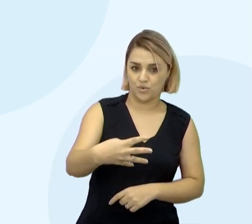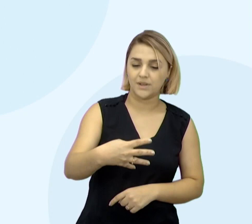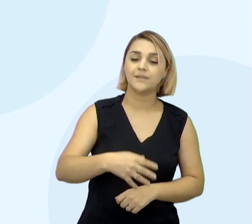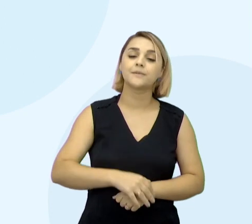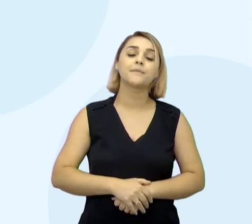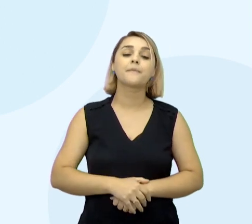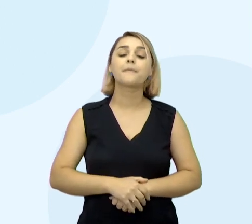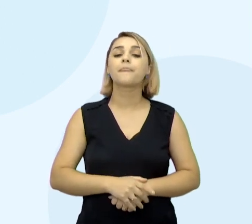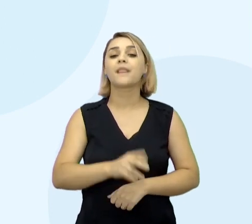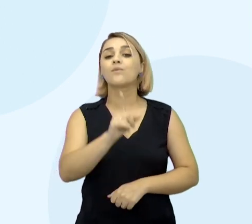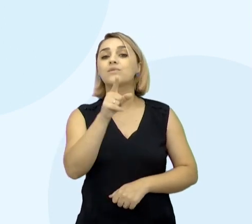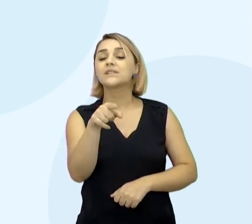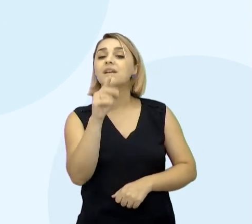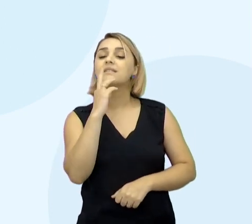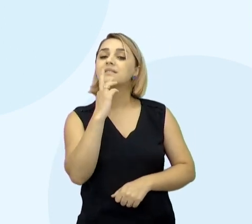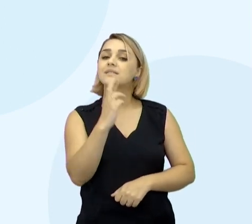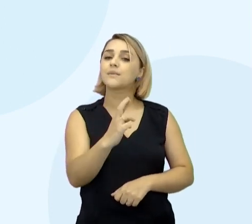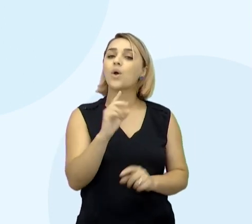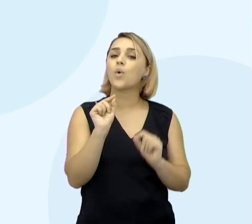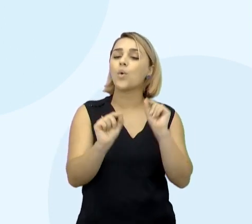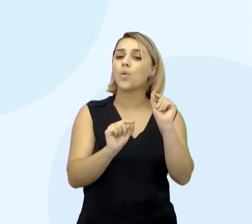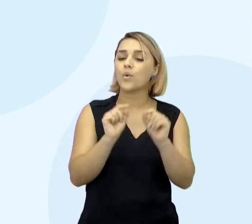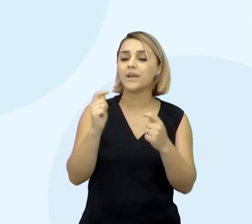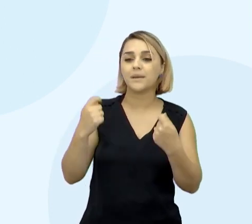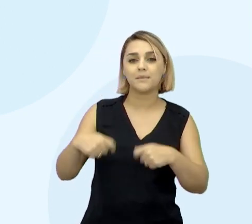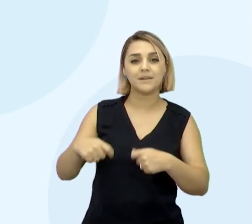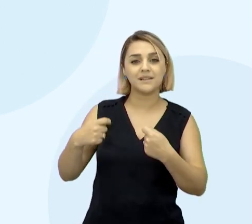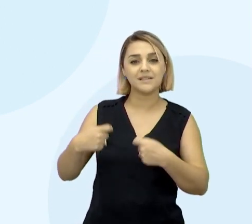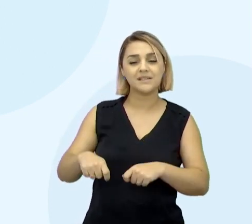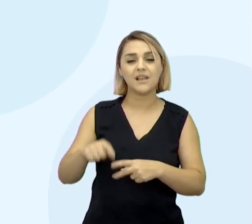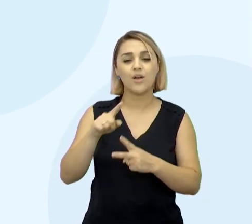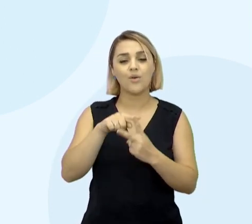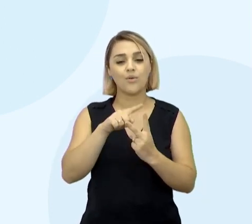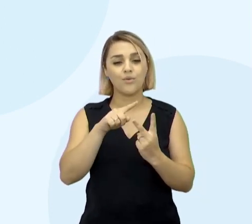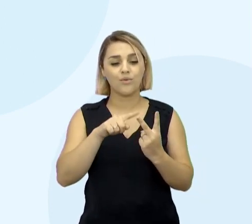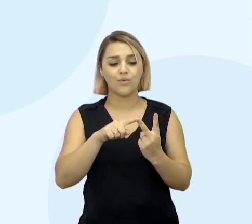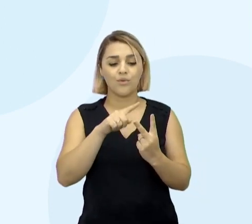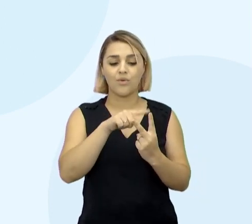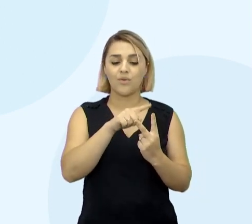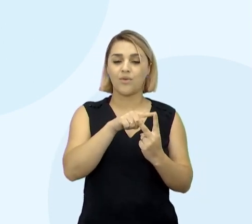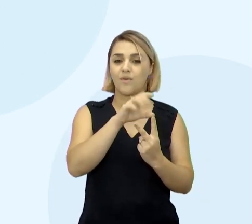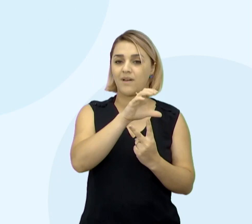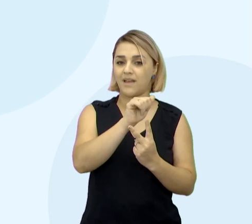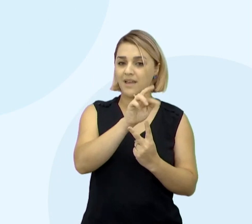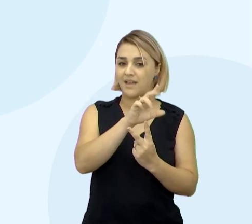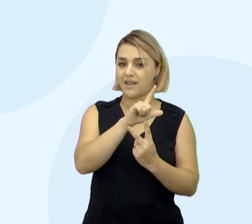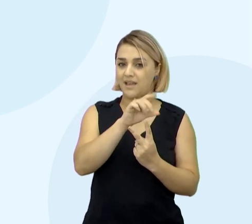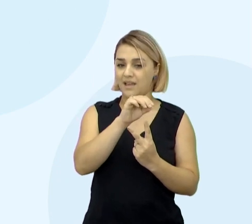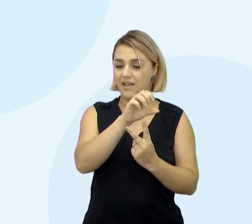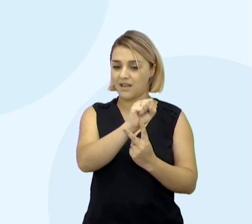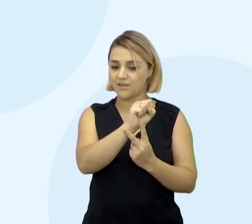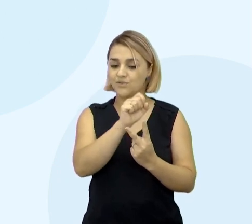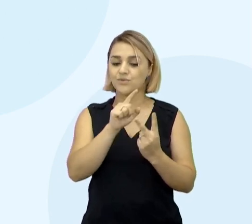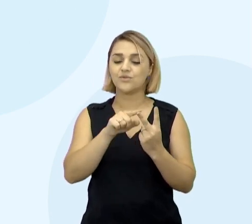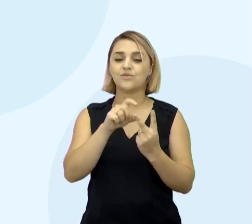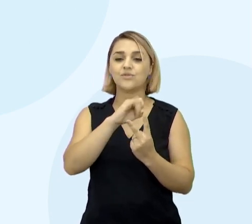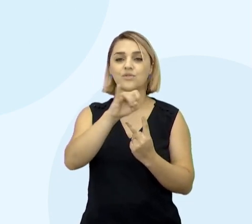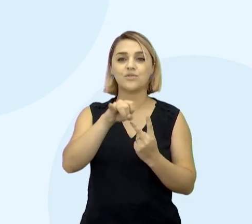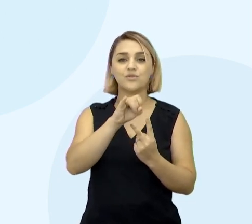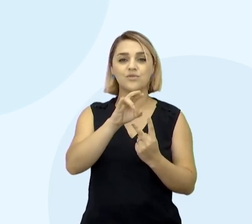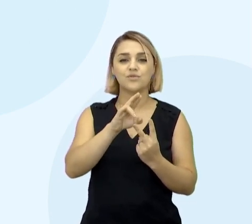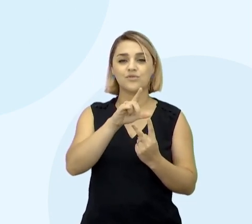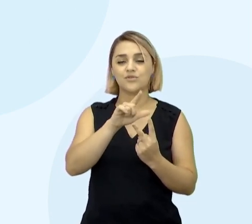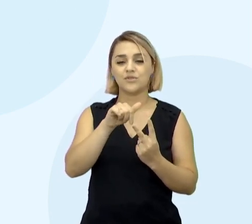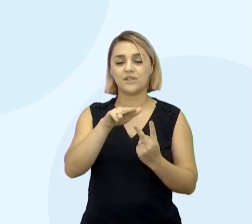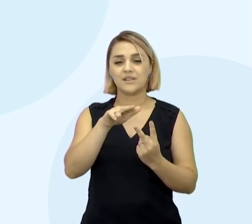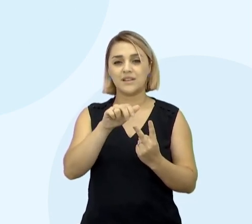responda: o que é necessário para fazer que Carlos e Juliana possam usar a mesada e ainda sobre o dinheiro para